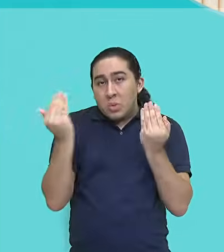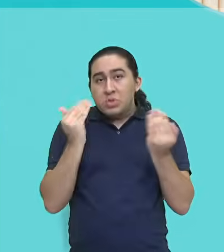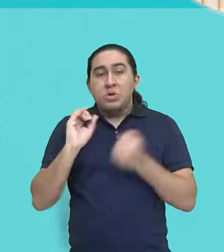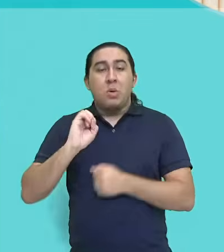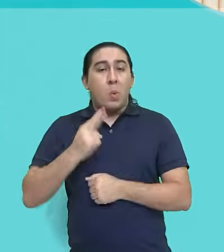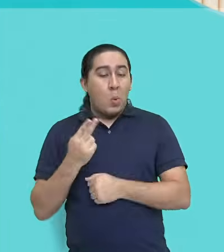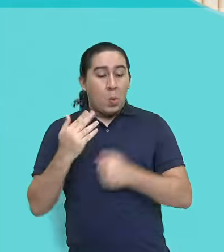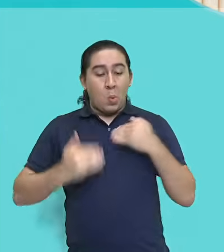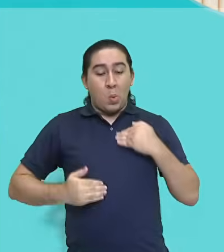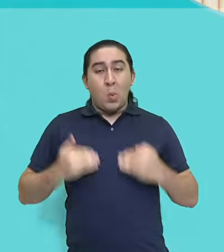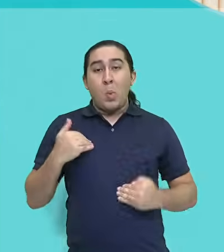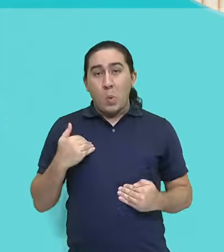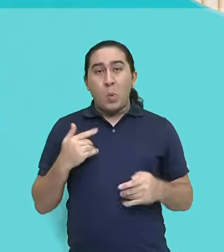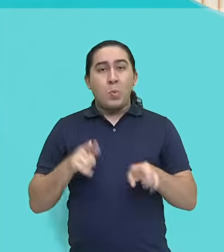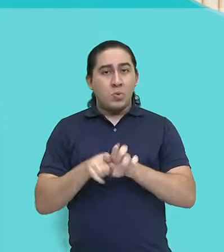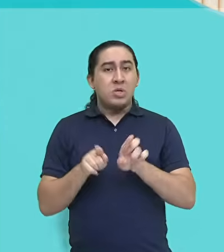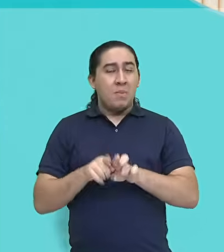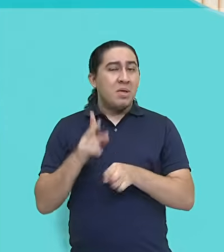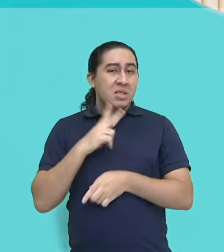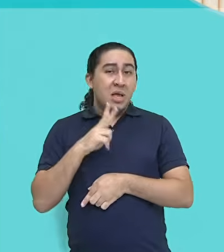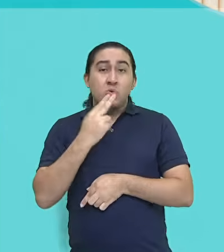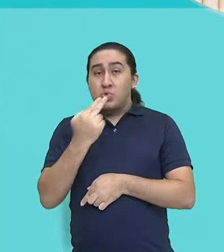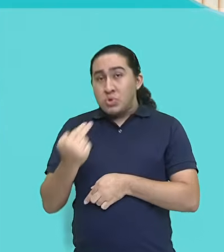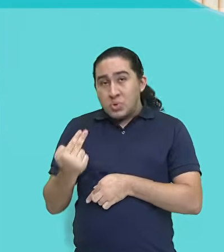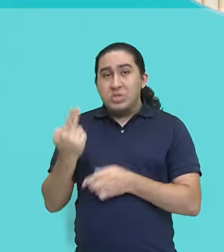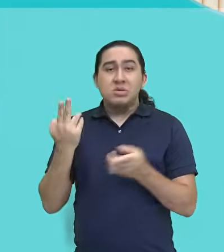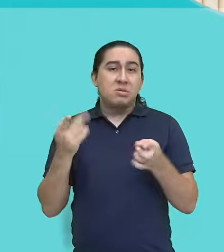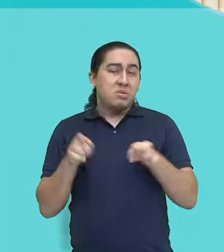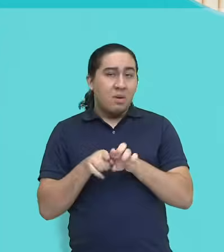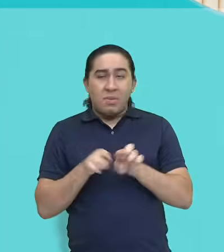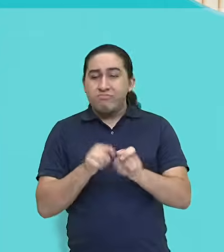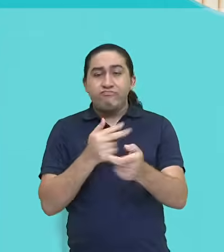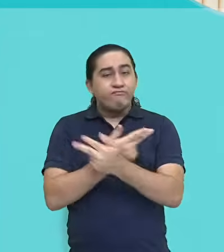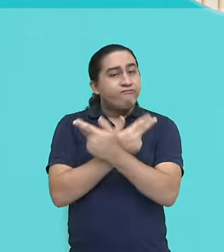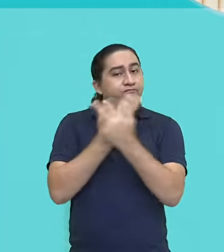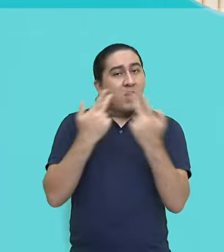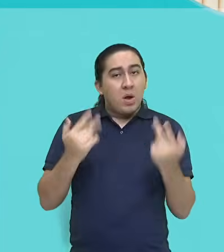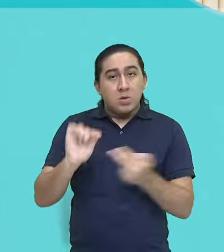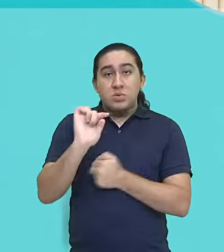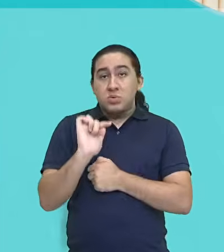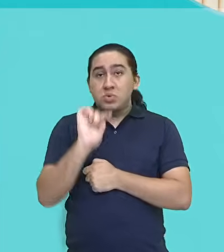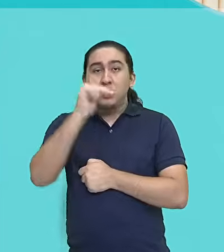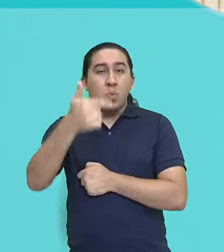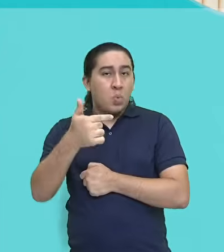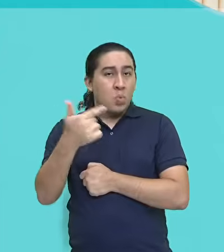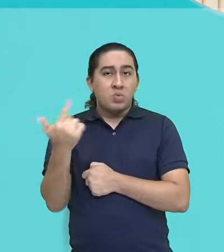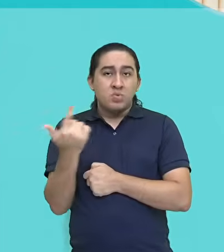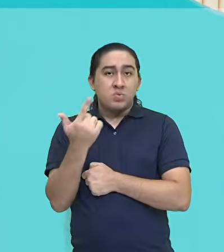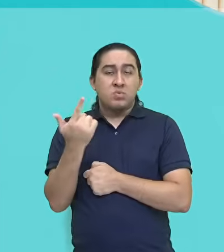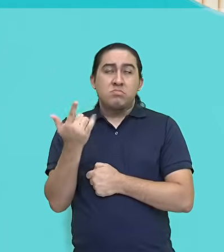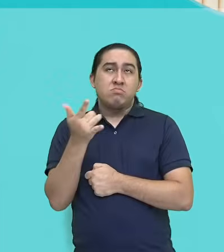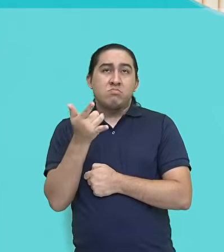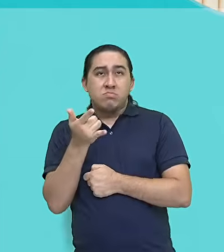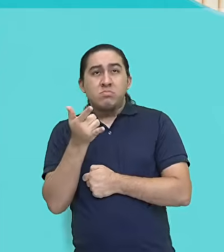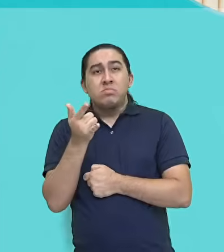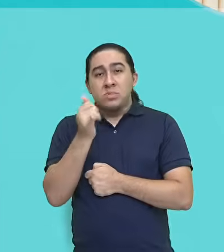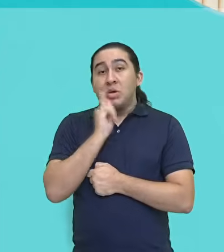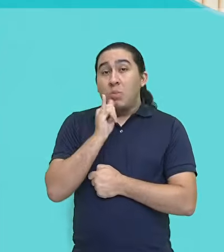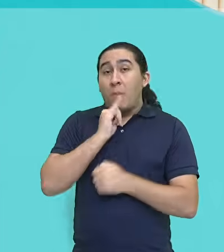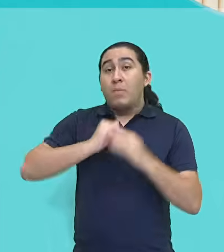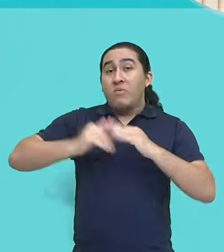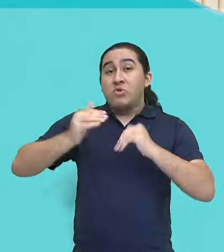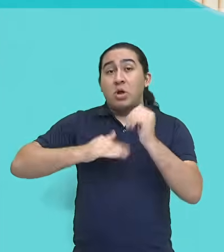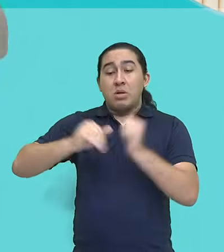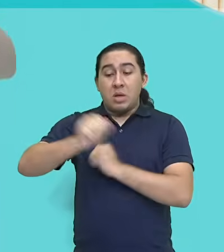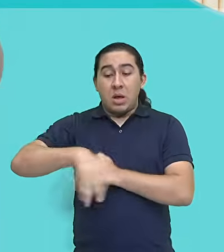saúde corporal, aí entra o nutricionista, entra, enfim, vários outros, digamos, profissionais da área